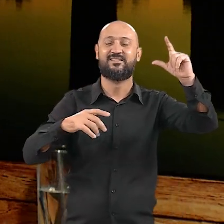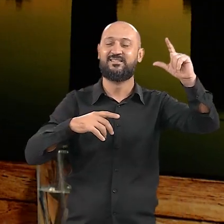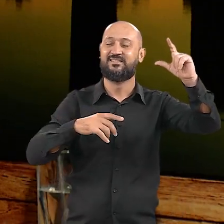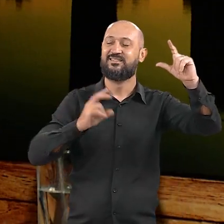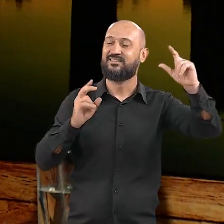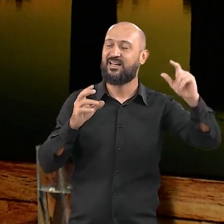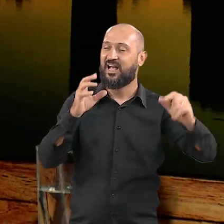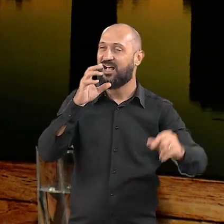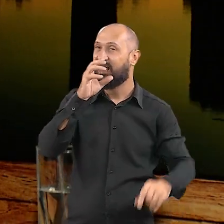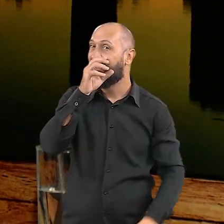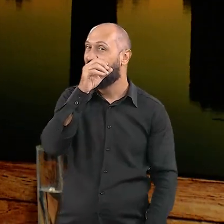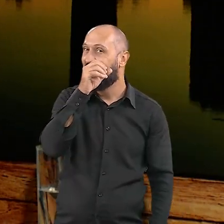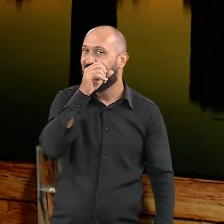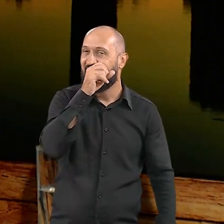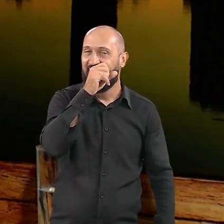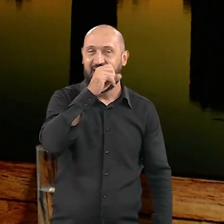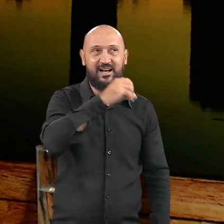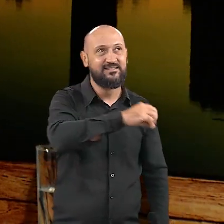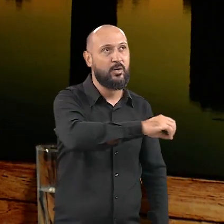anda depressa,